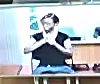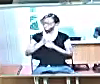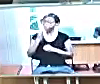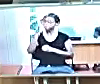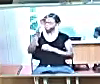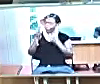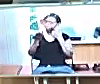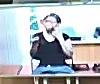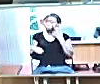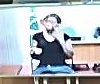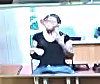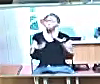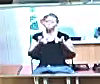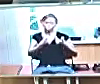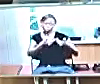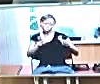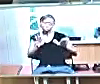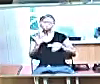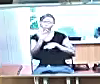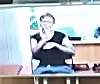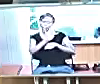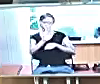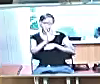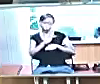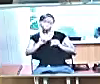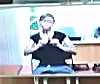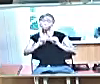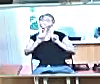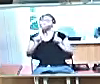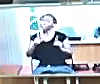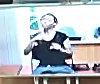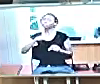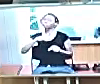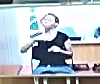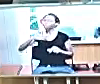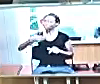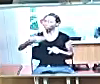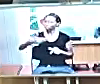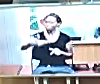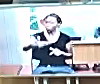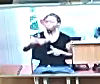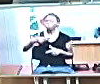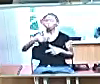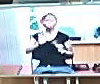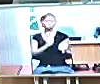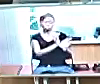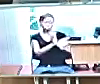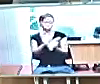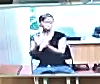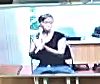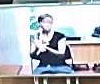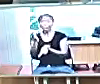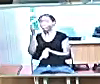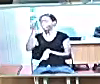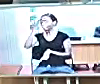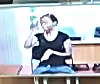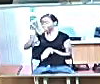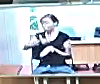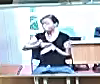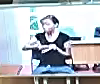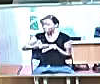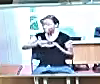hoje a abertura mais formal mas nós teremos aí os os grupos né já a partir de amanhã até a próxima